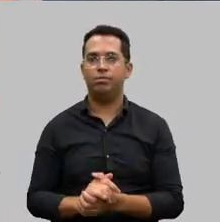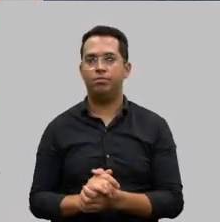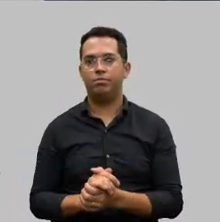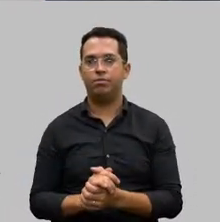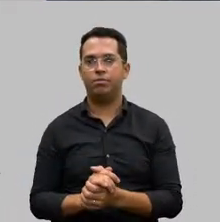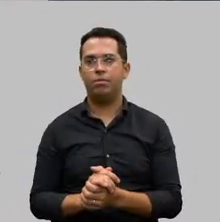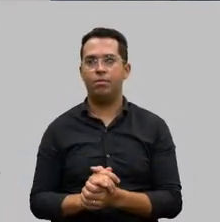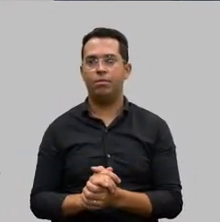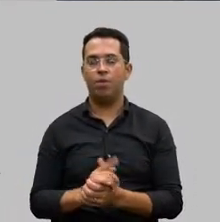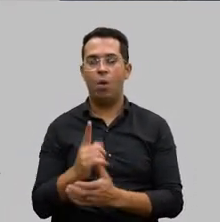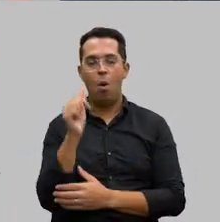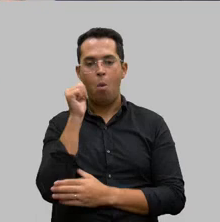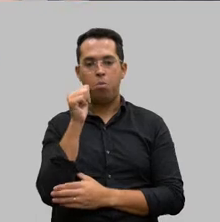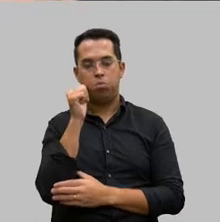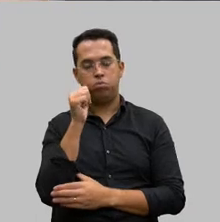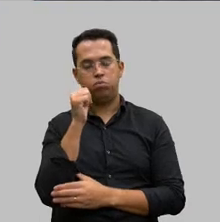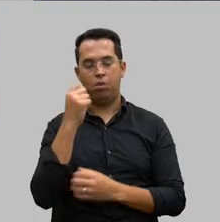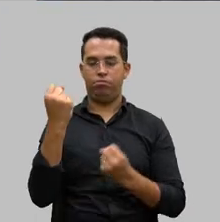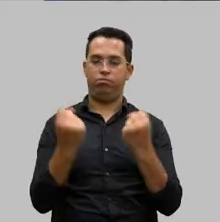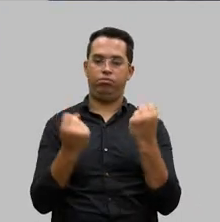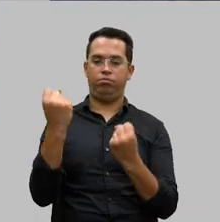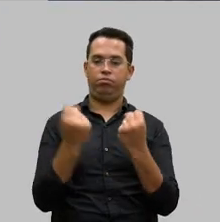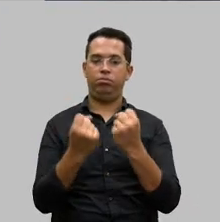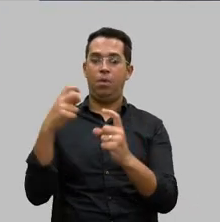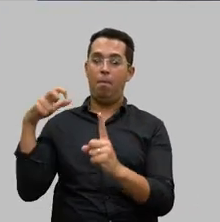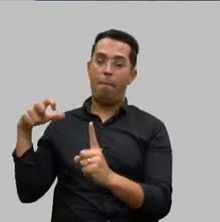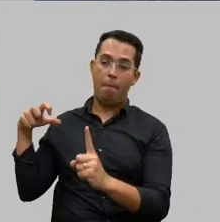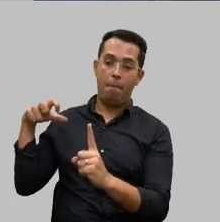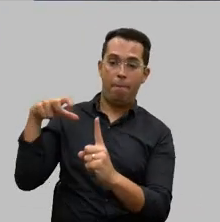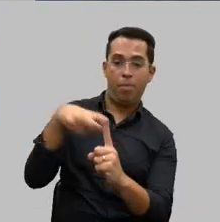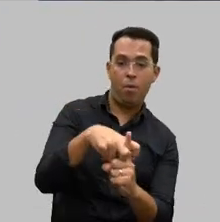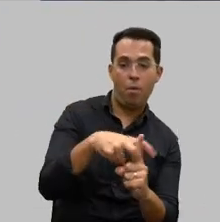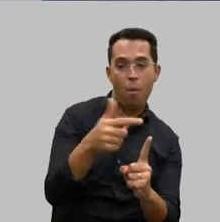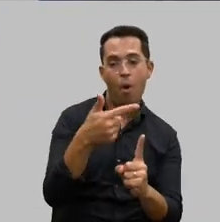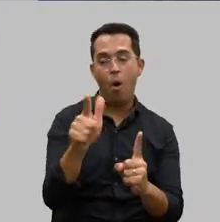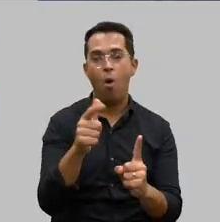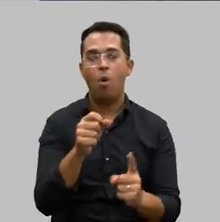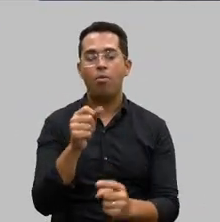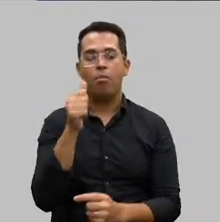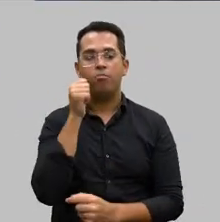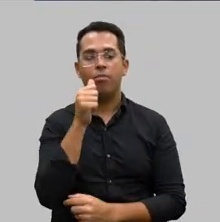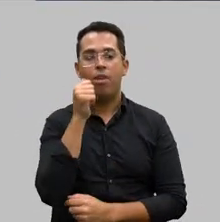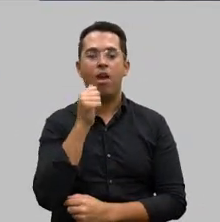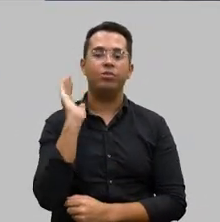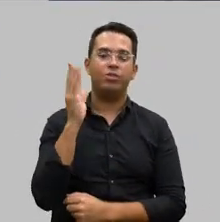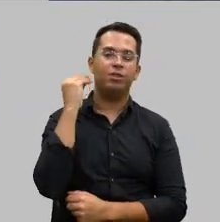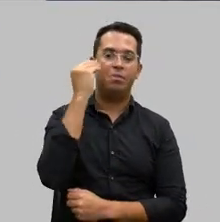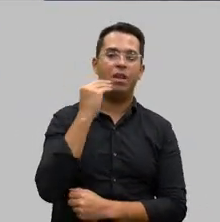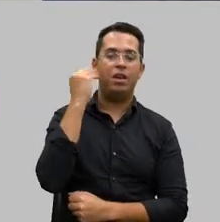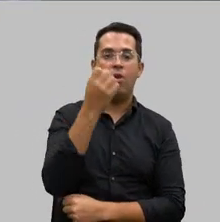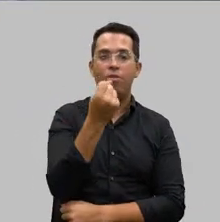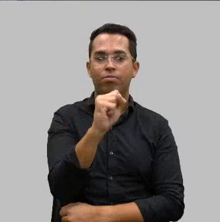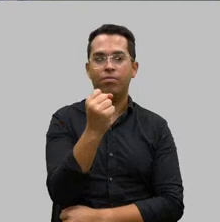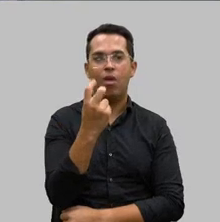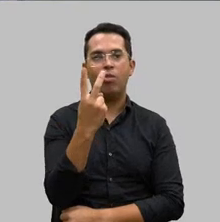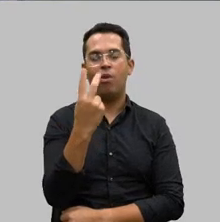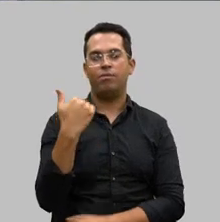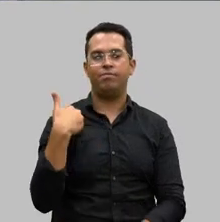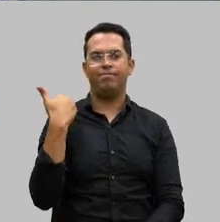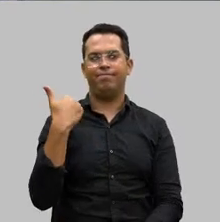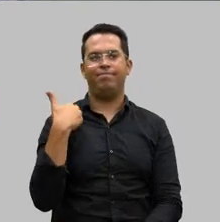for olhar essa mesa aqui to mund né hoje né 40 anos a gente tá aí